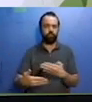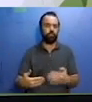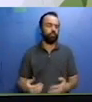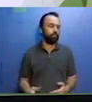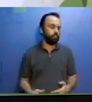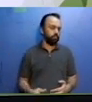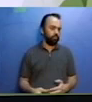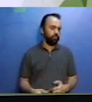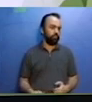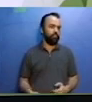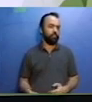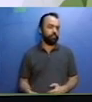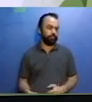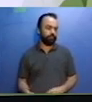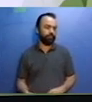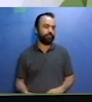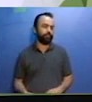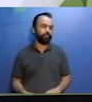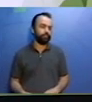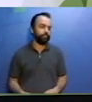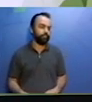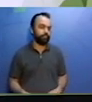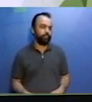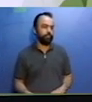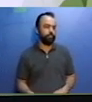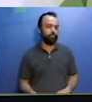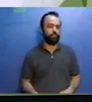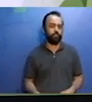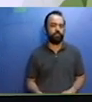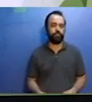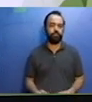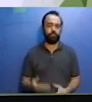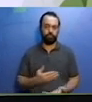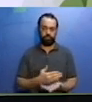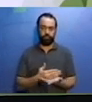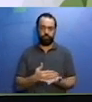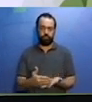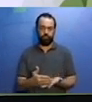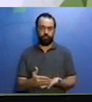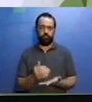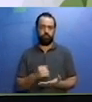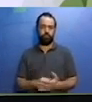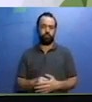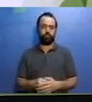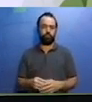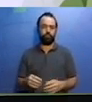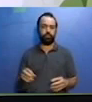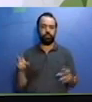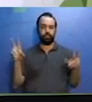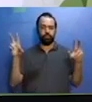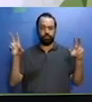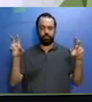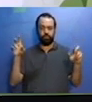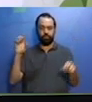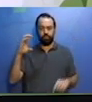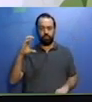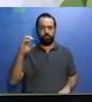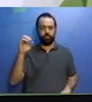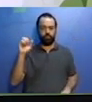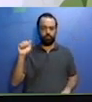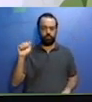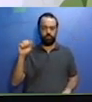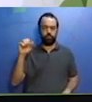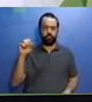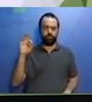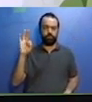flotação e dissolução fracionada. Vamos começar pela técnica da catação. É um